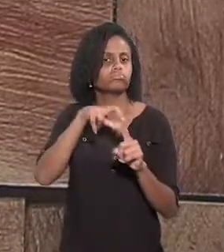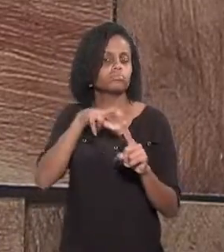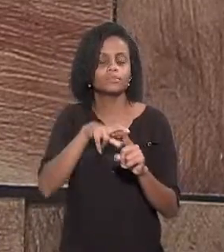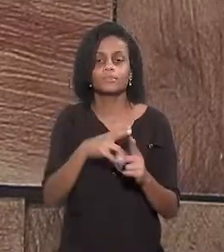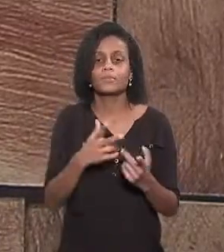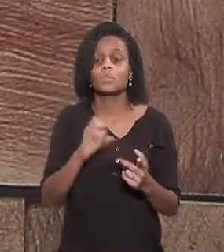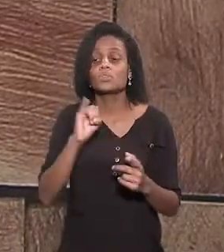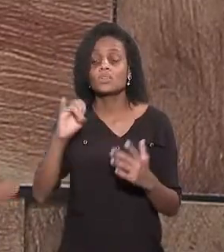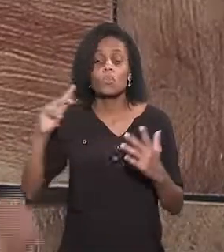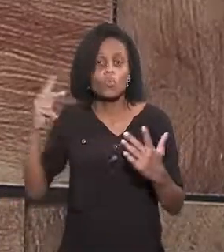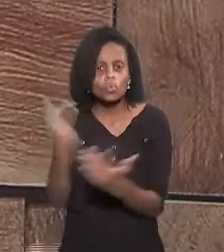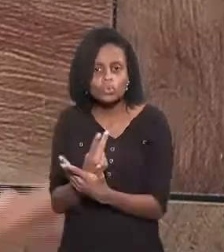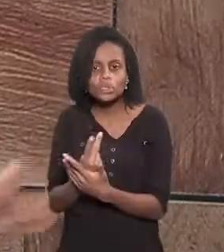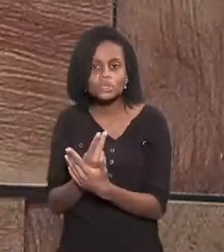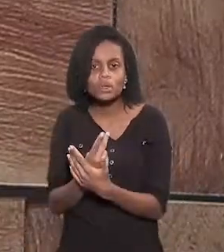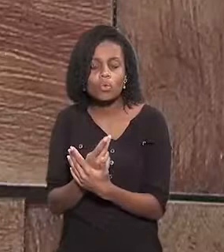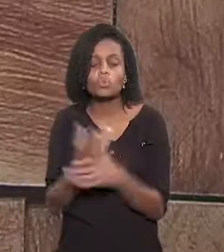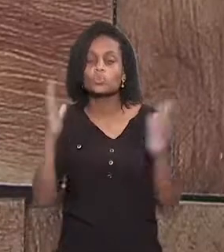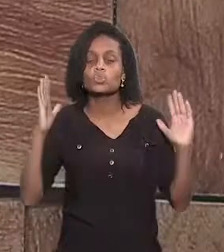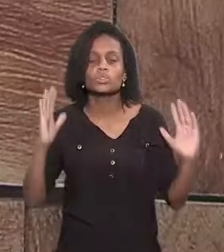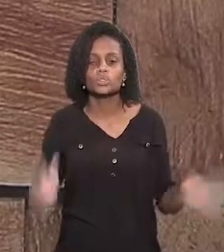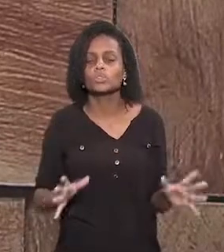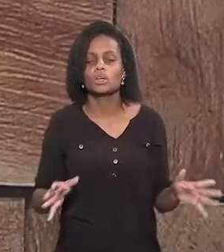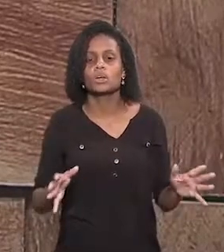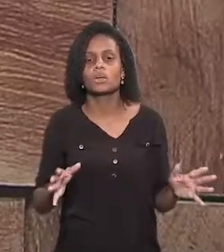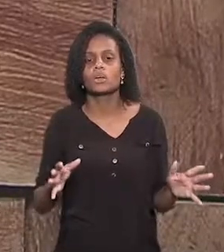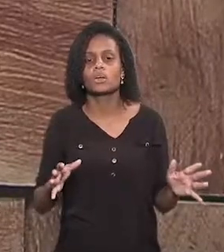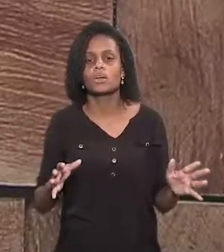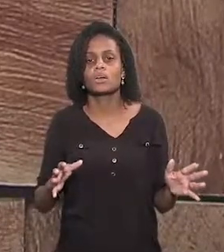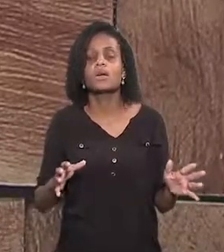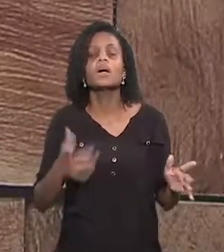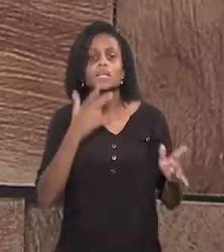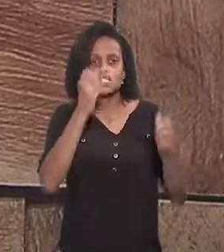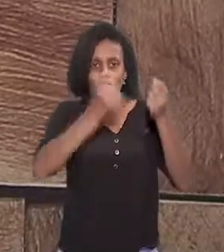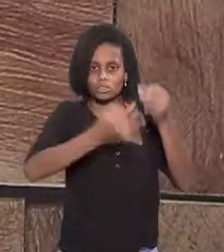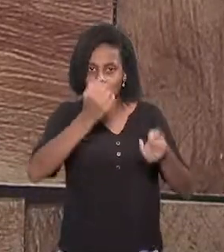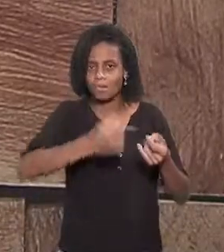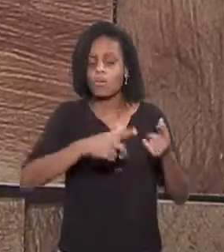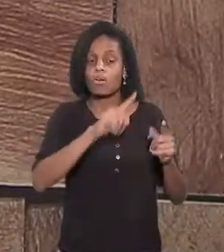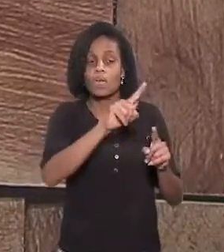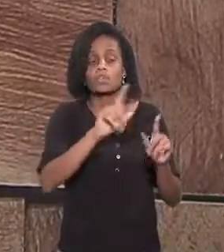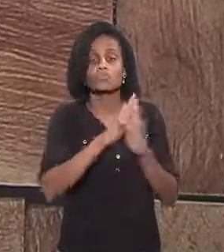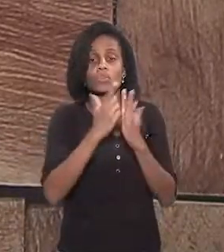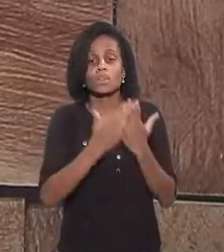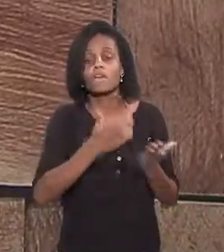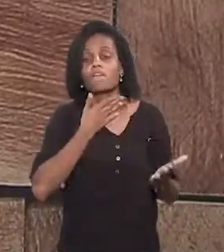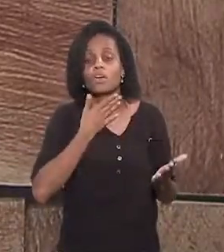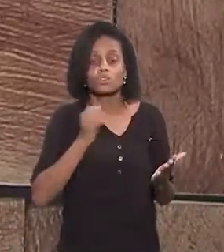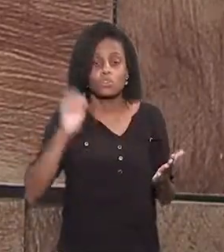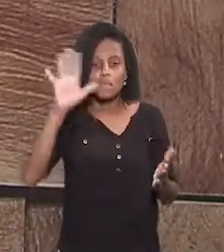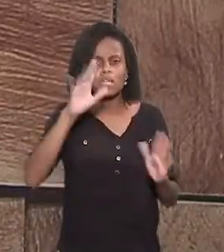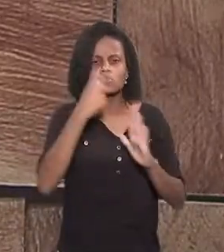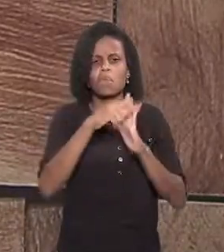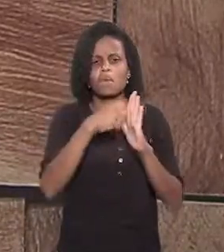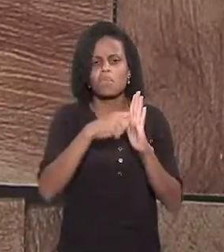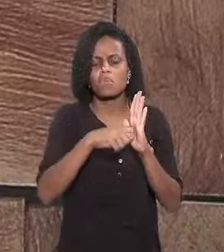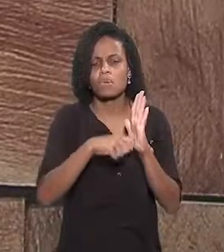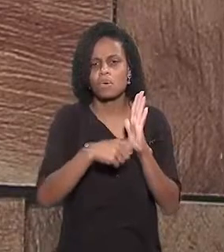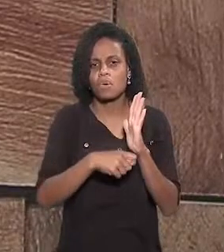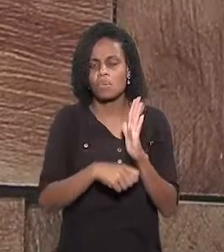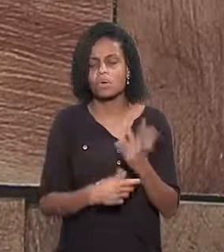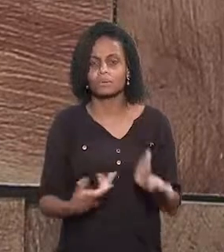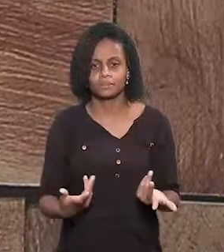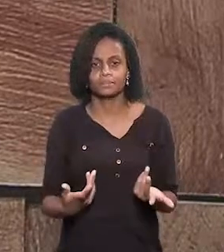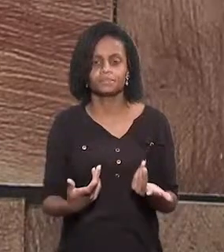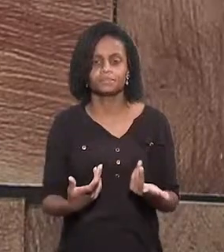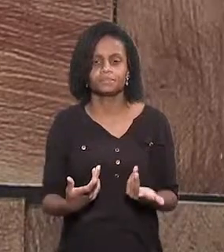aconteceu alguma situação, eles já colocam, segundo o jornal Voz da Comunidade, segundo o veículo de comunicação